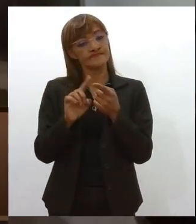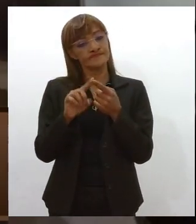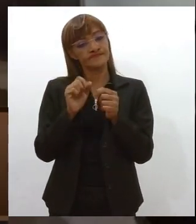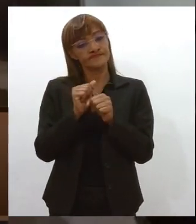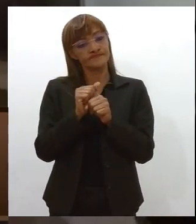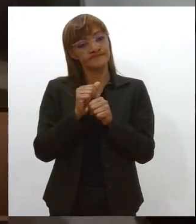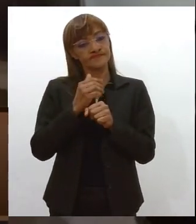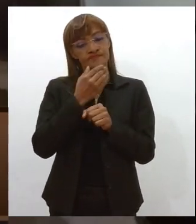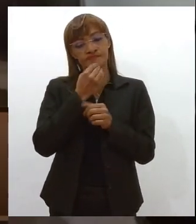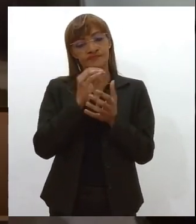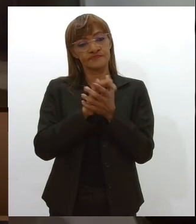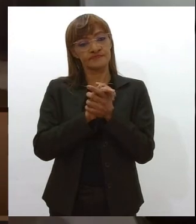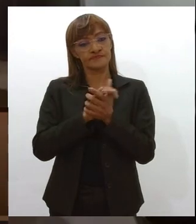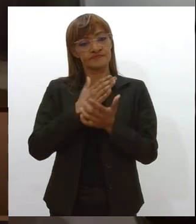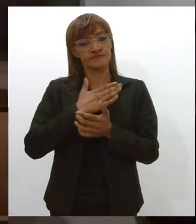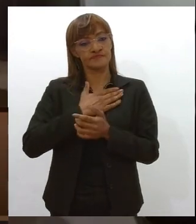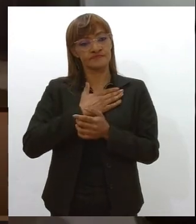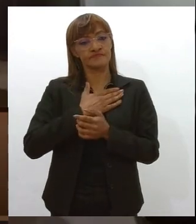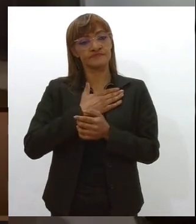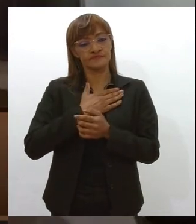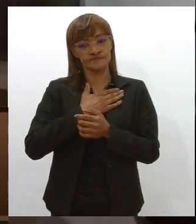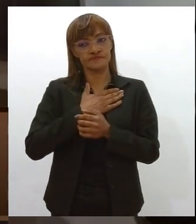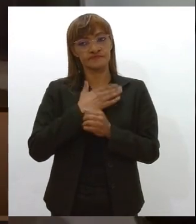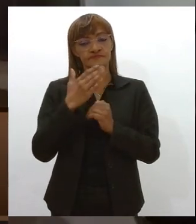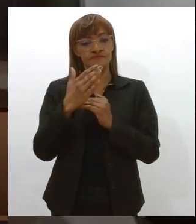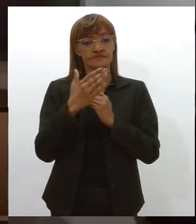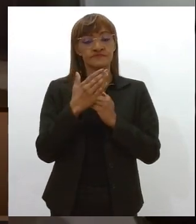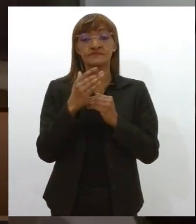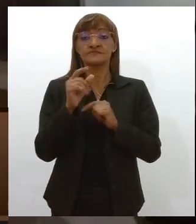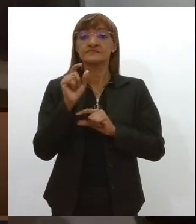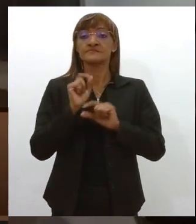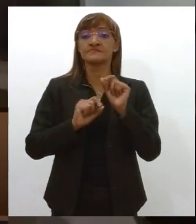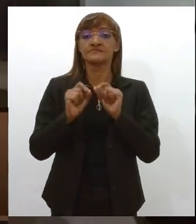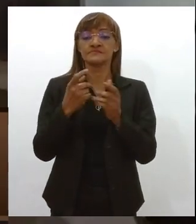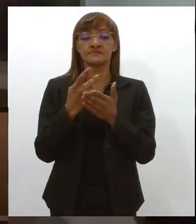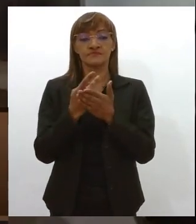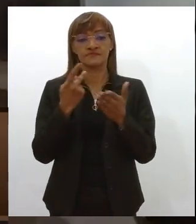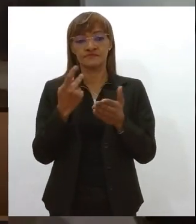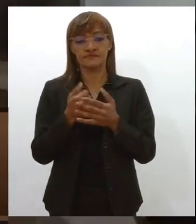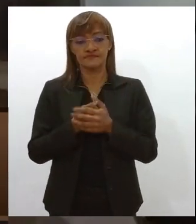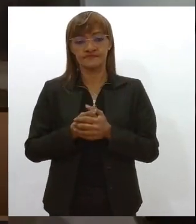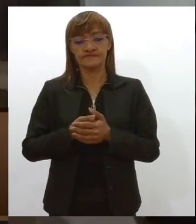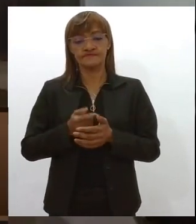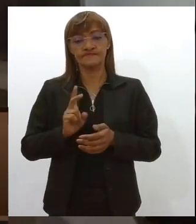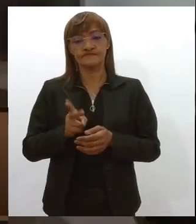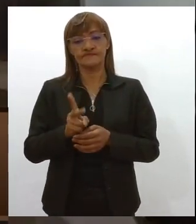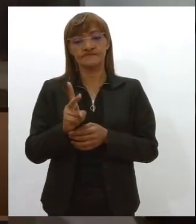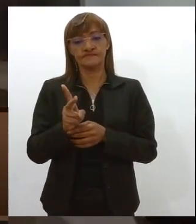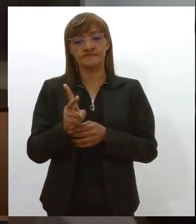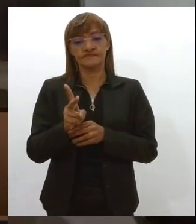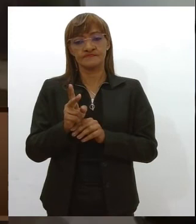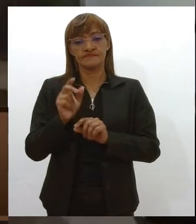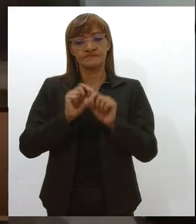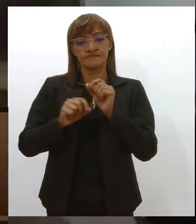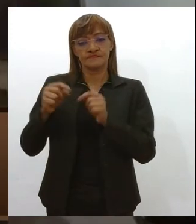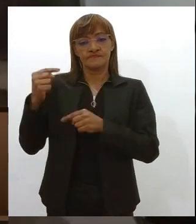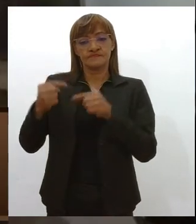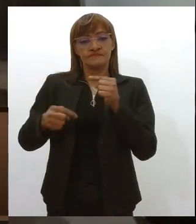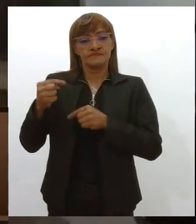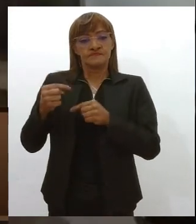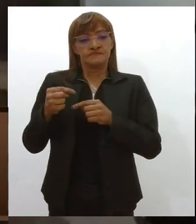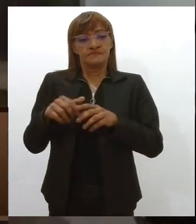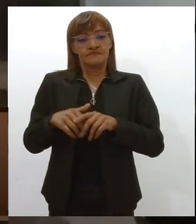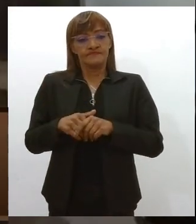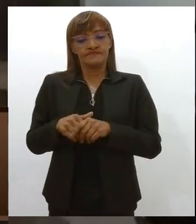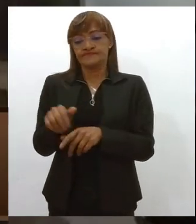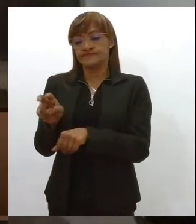marido. E, nesse período, o que aconteceu? Várias vezes, meu marido, né, na política, ele saía, eu ficava com nossos filhos. E,